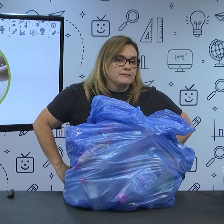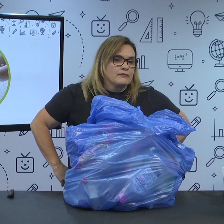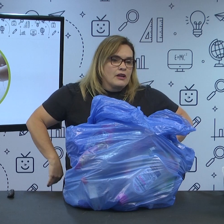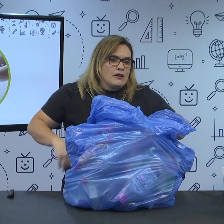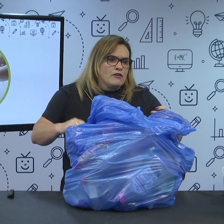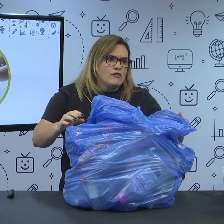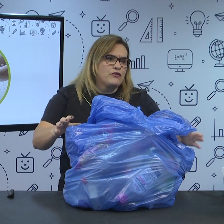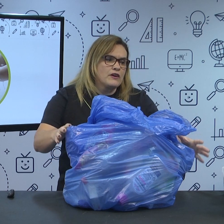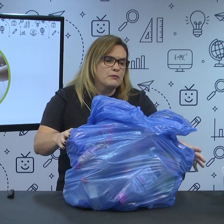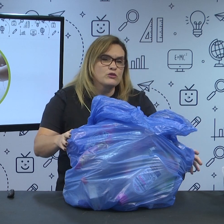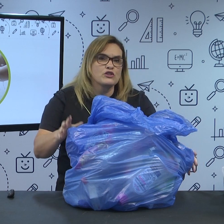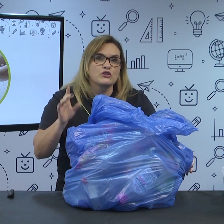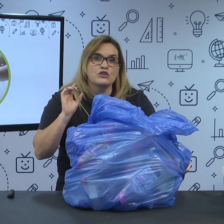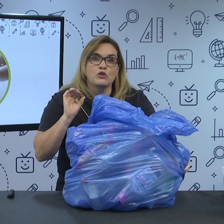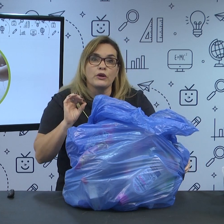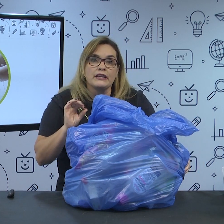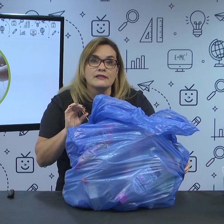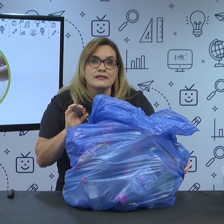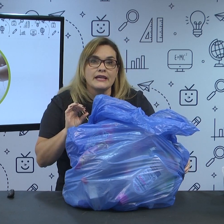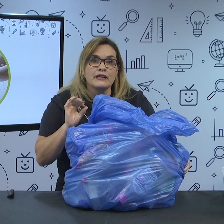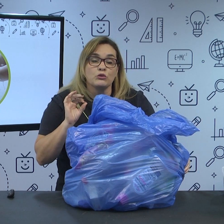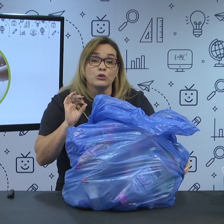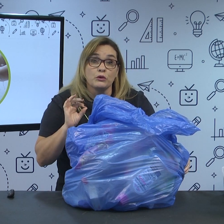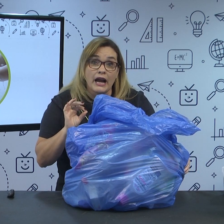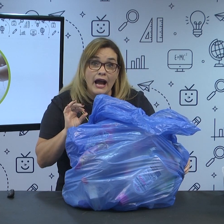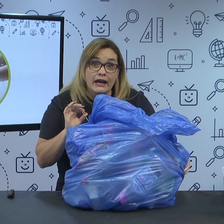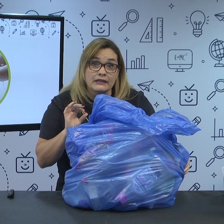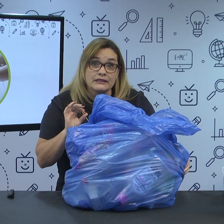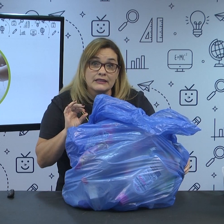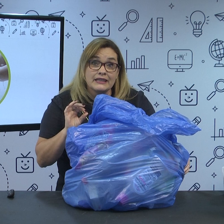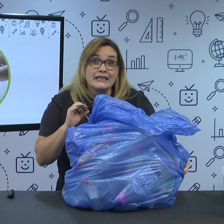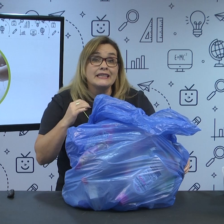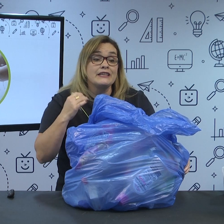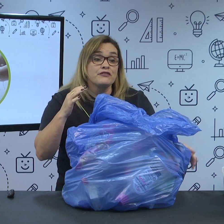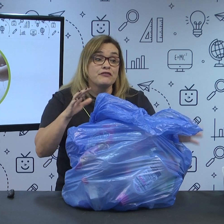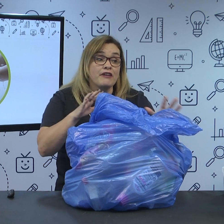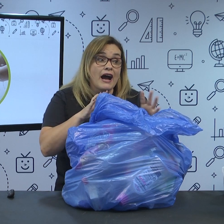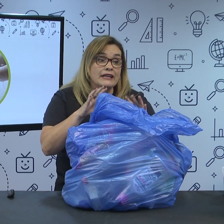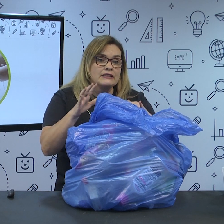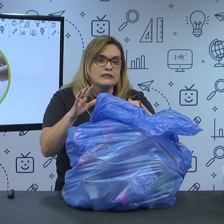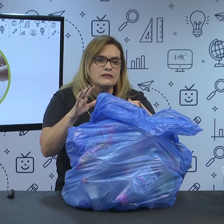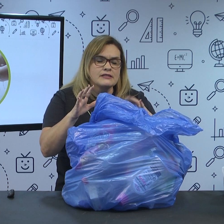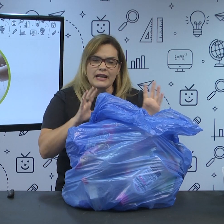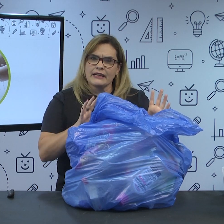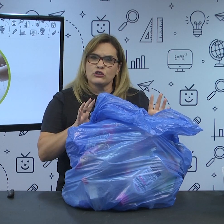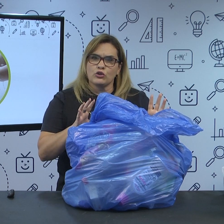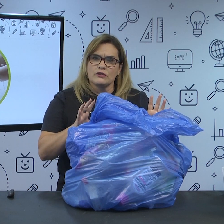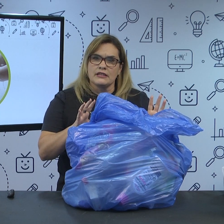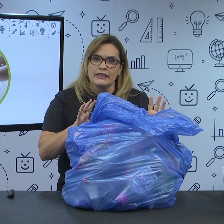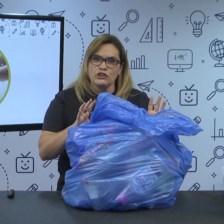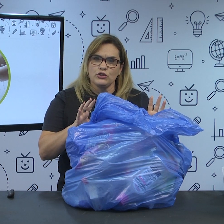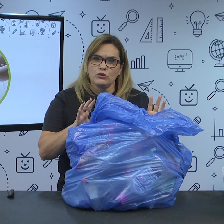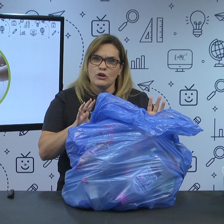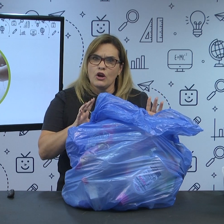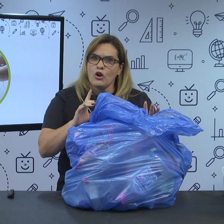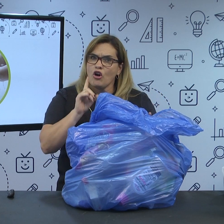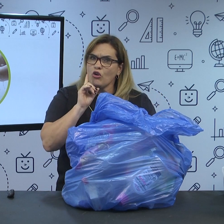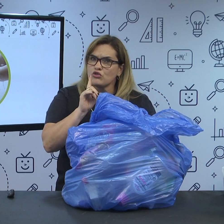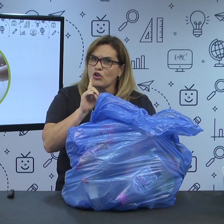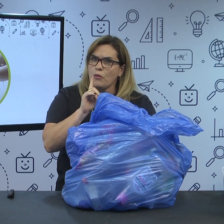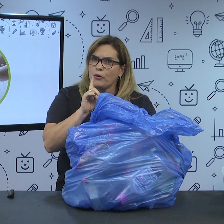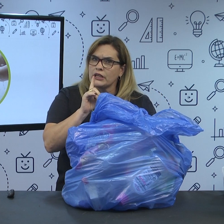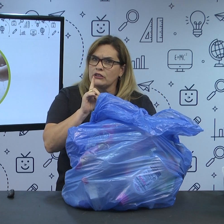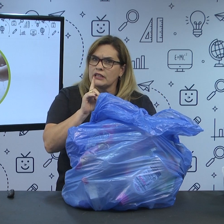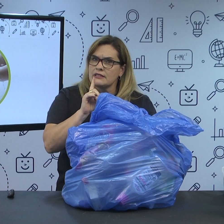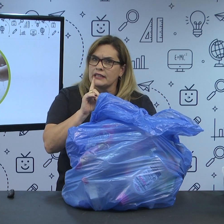né? Vamos conhecer um lugar que vai... Será que todo esse lixo?